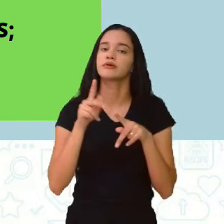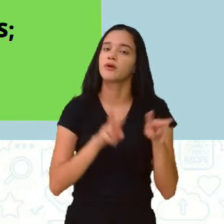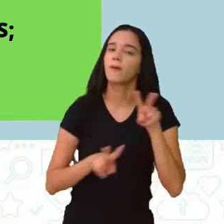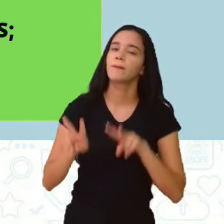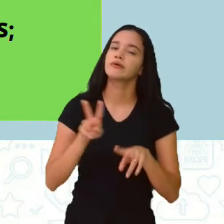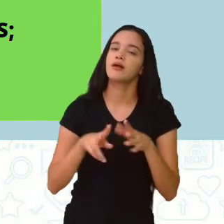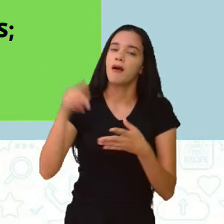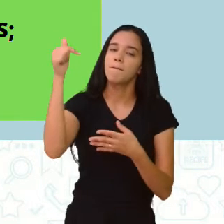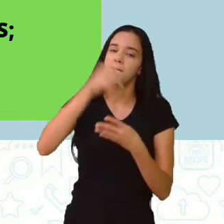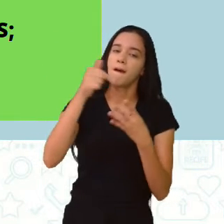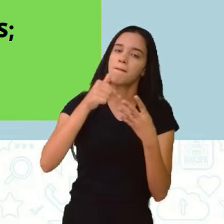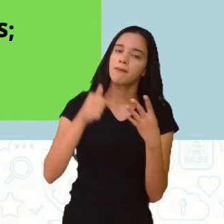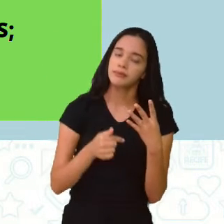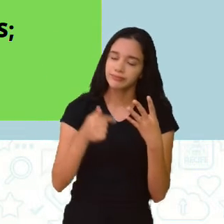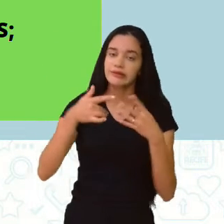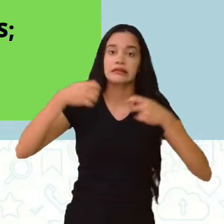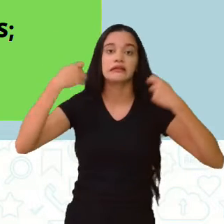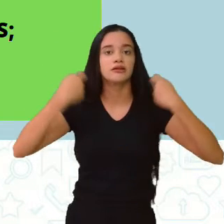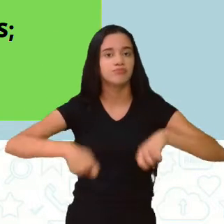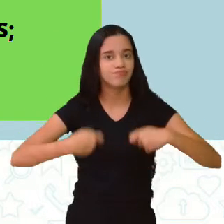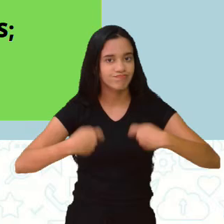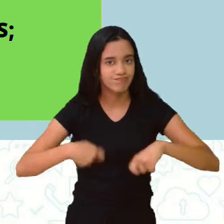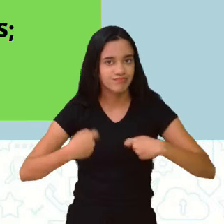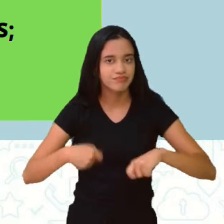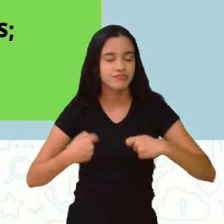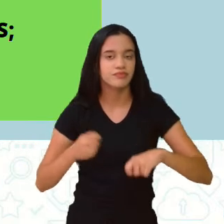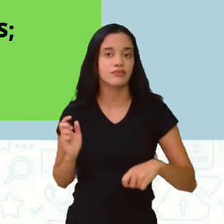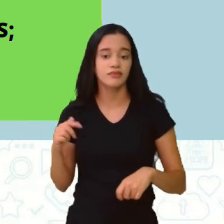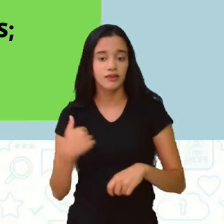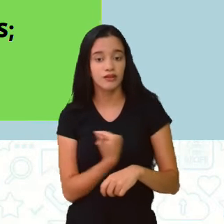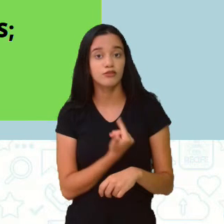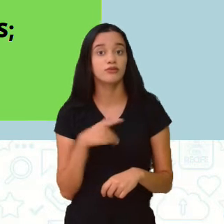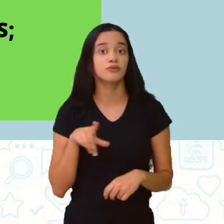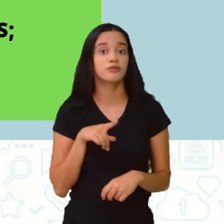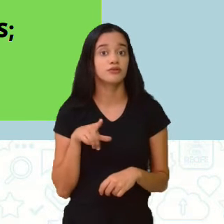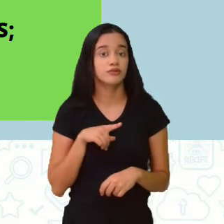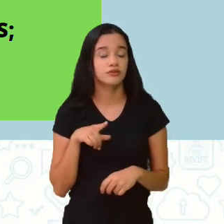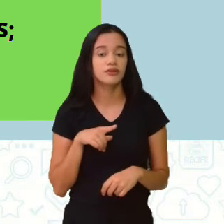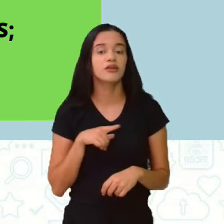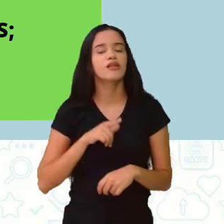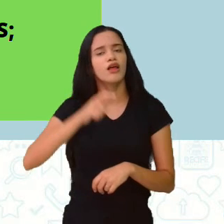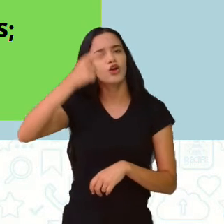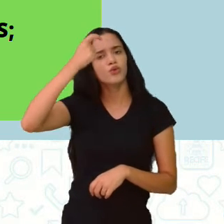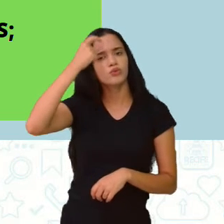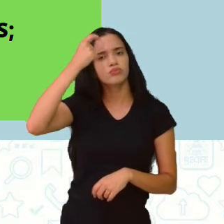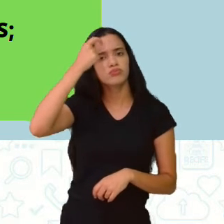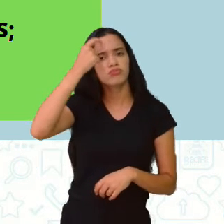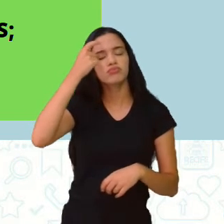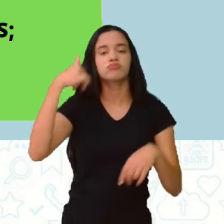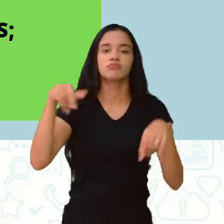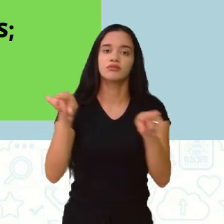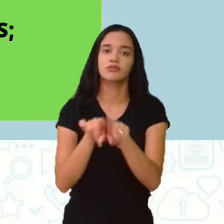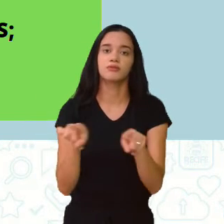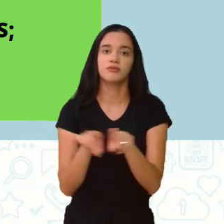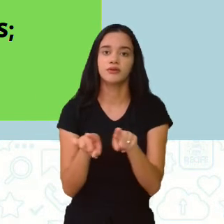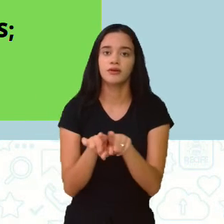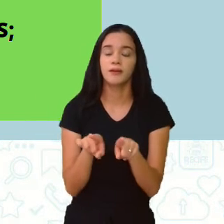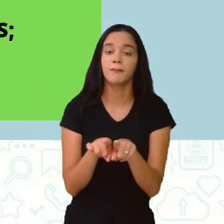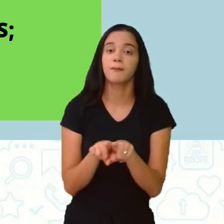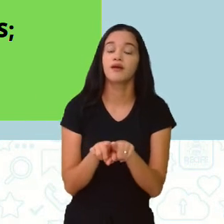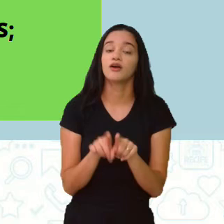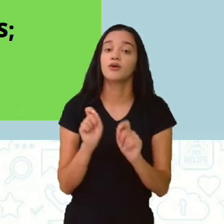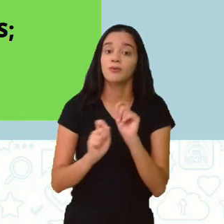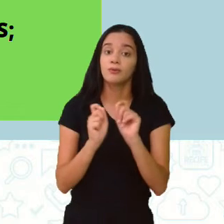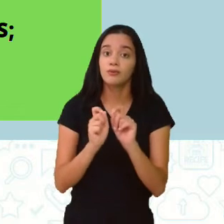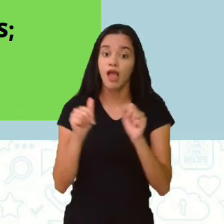aí que são vários itens necessários que nós devemos fazer, além de conscientizar, nós temos que conscientizar e